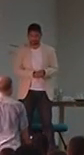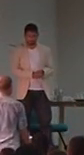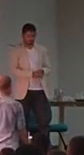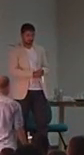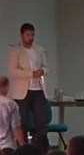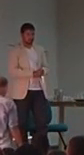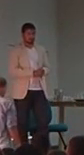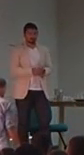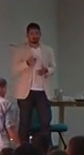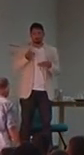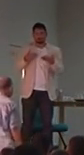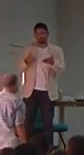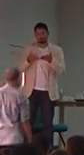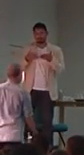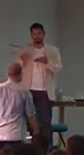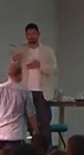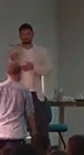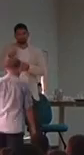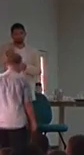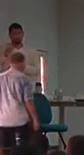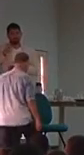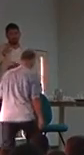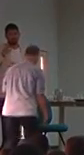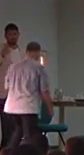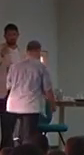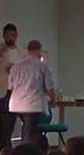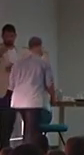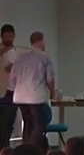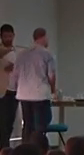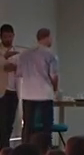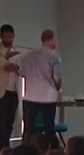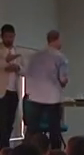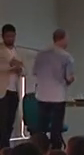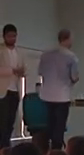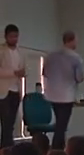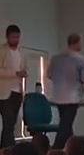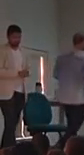Eu chamei Geraldo Costa. Certo.